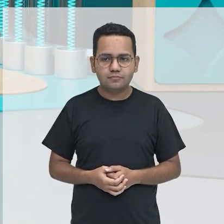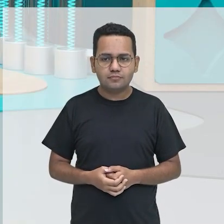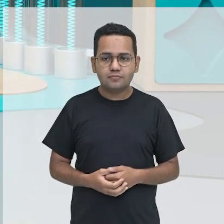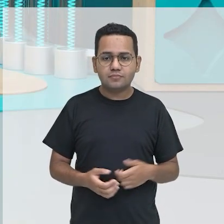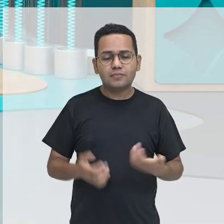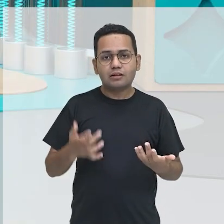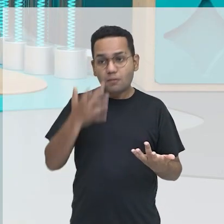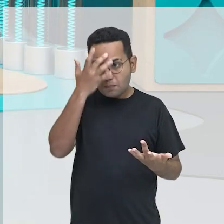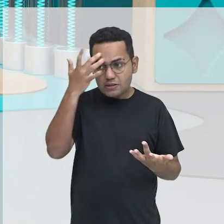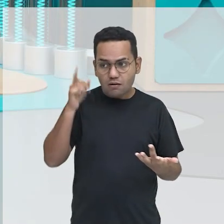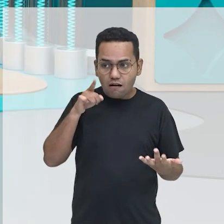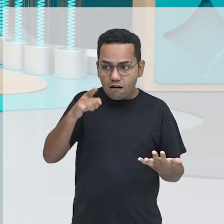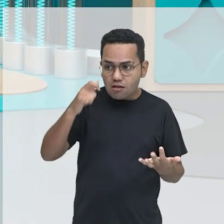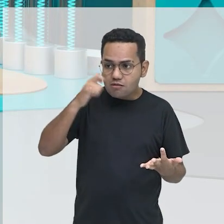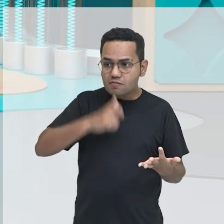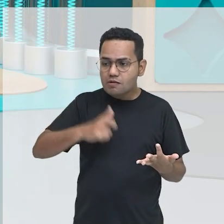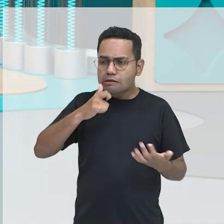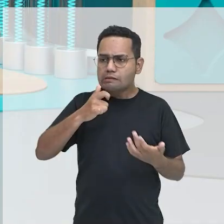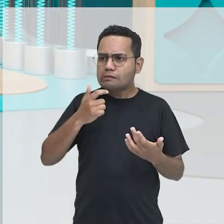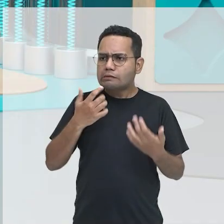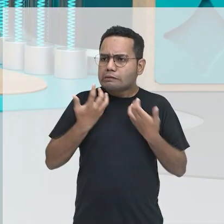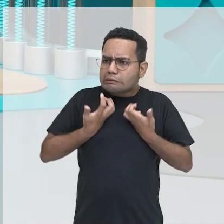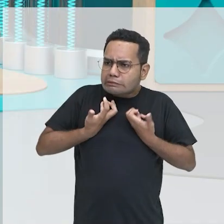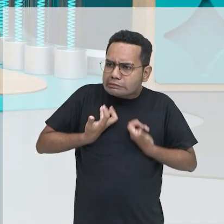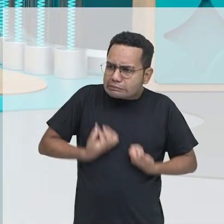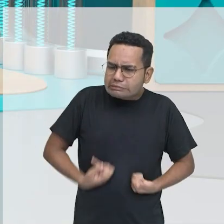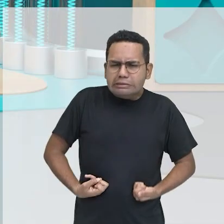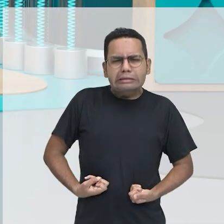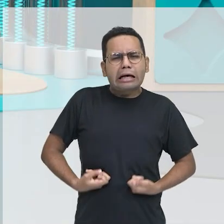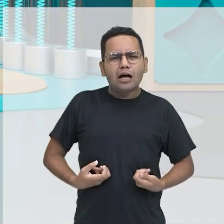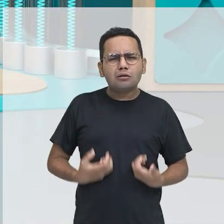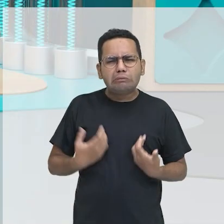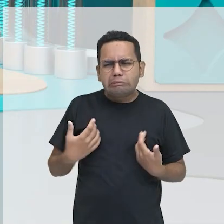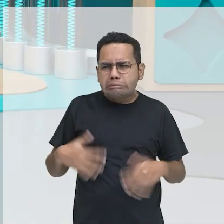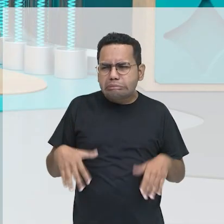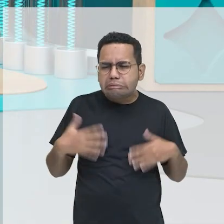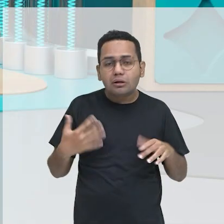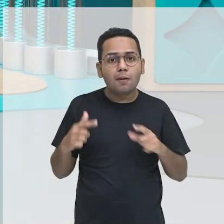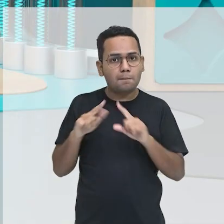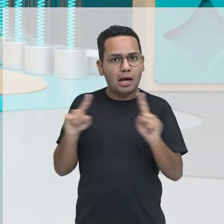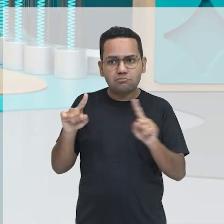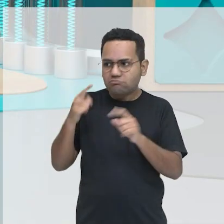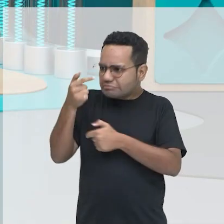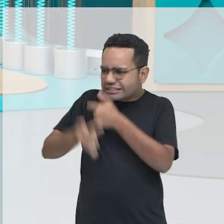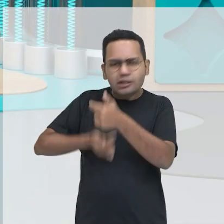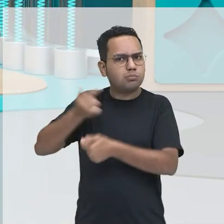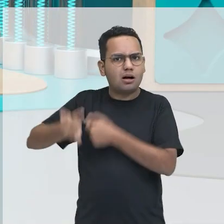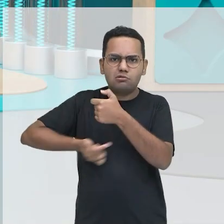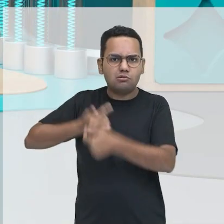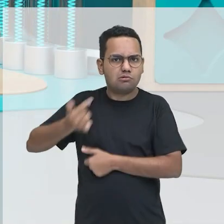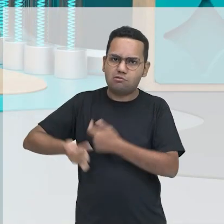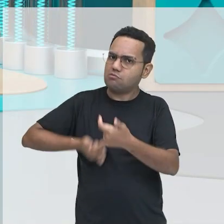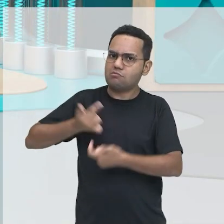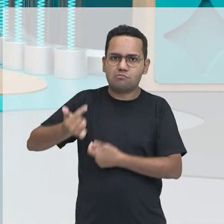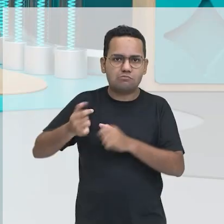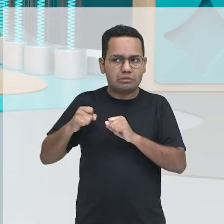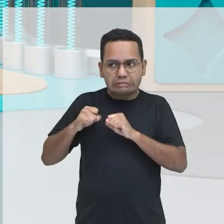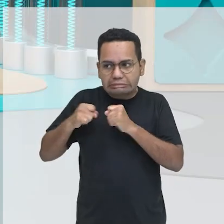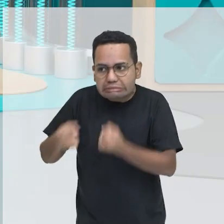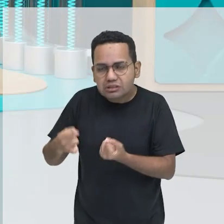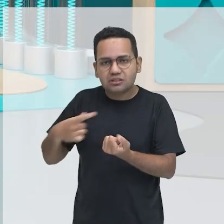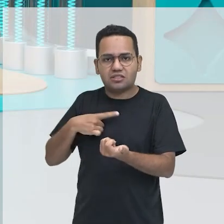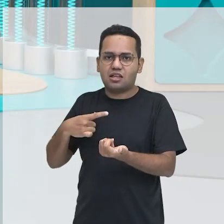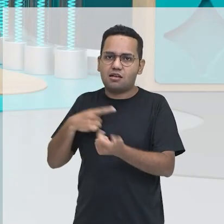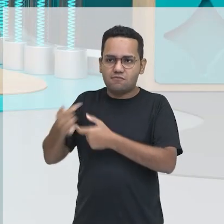continuou trabalhando. Ela abriu uma exceção, uma concessão. Mesmo estando cansada, o que se espera é que ela descansasse,